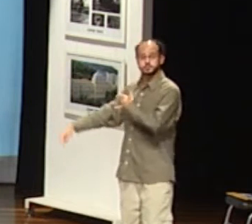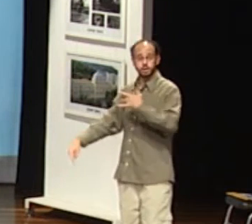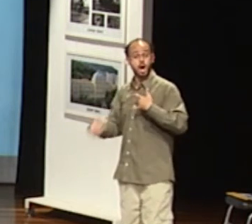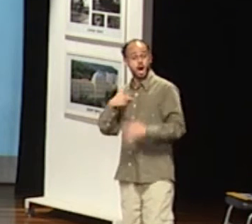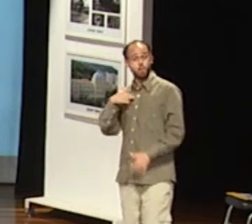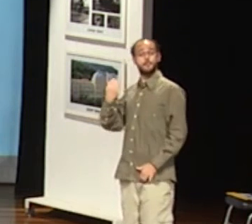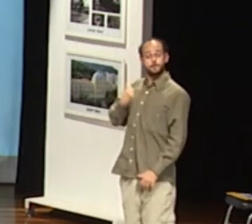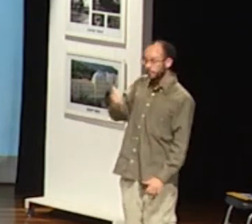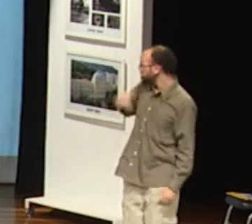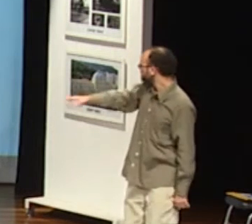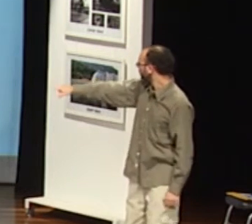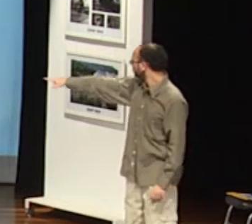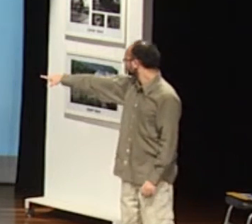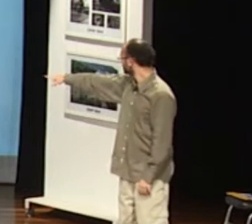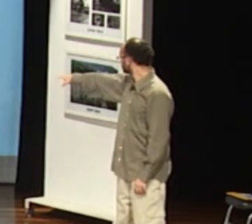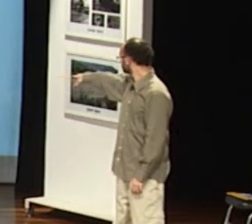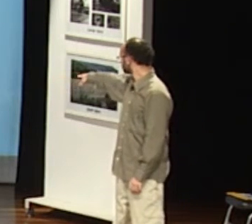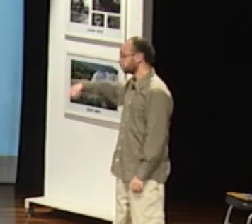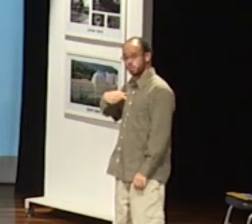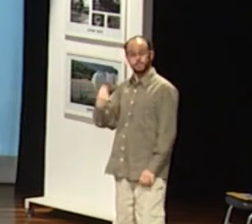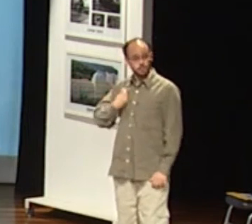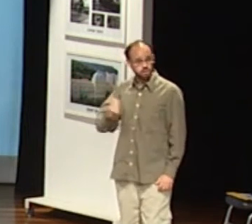idade, questões voltadas para a saúde, ensino.